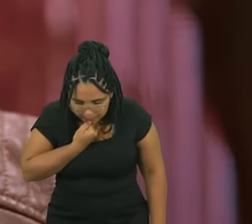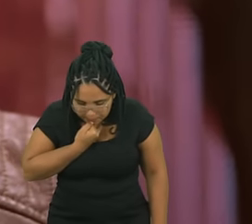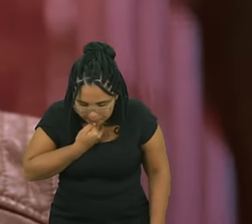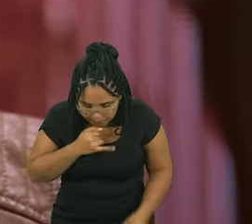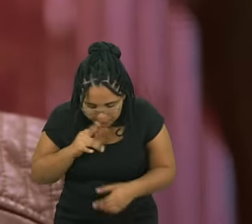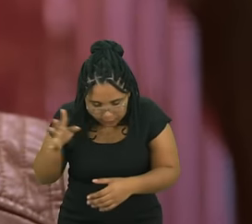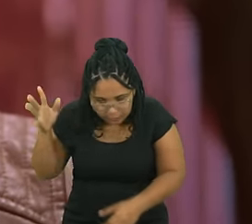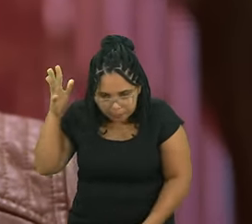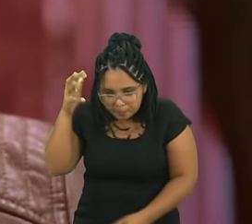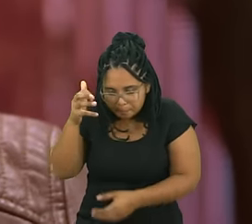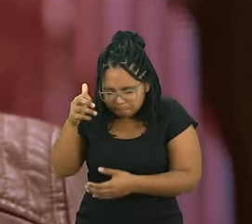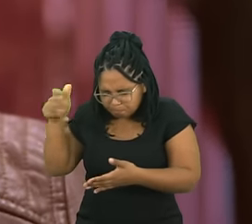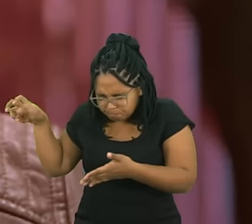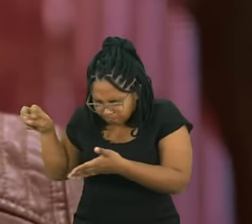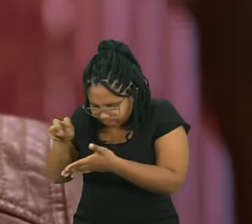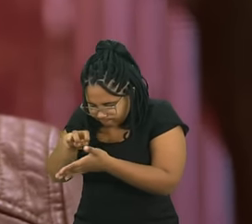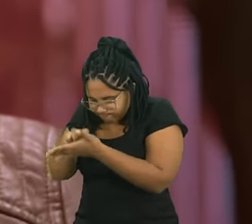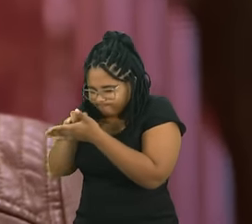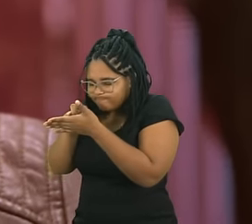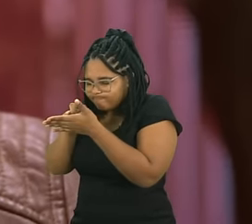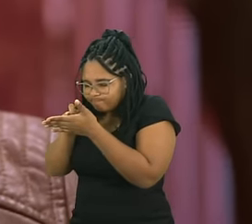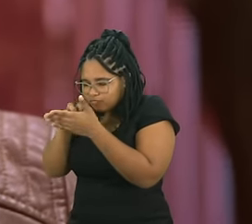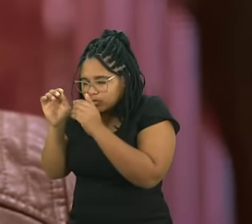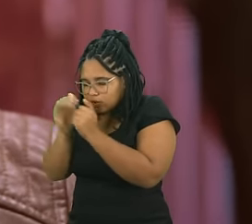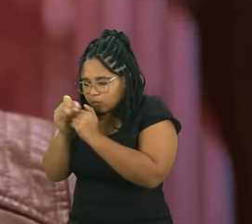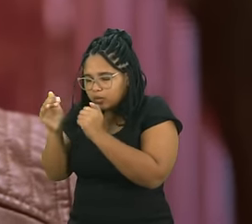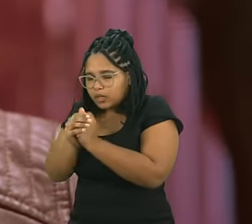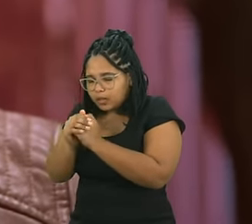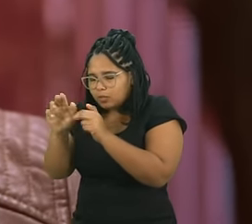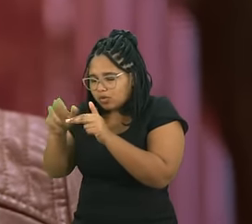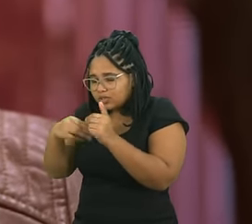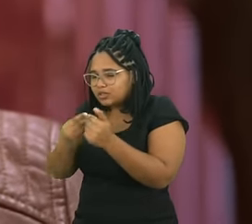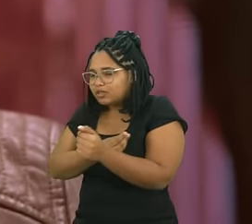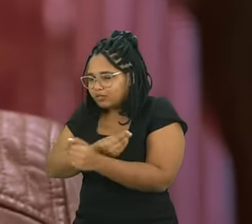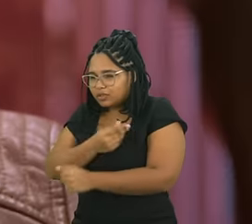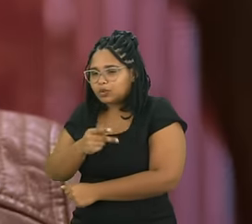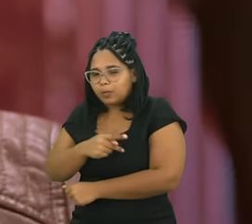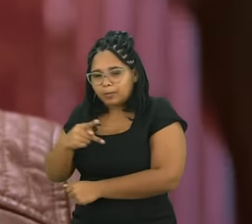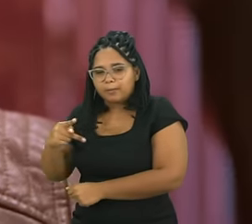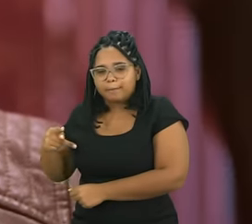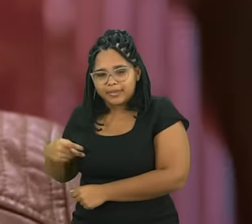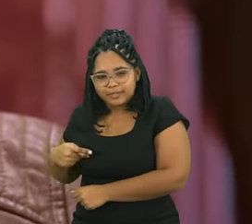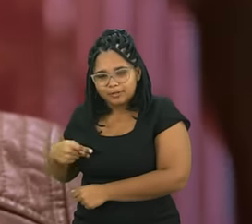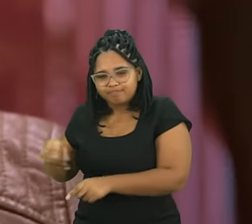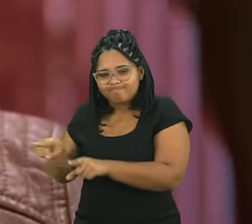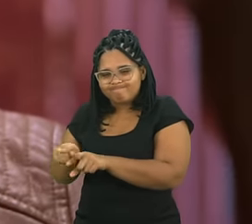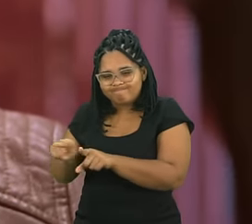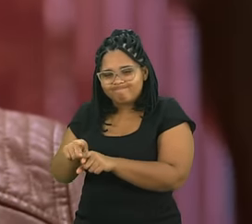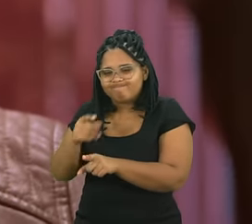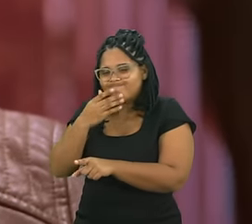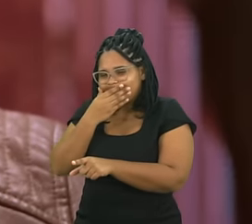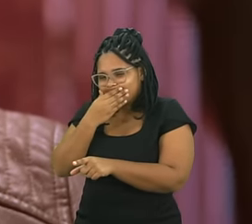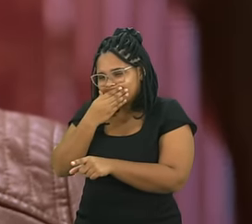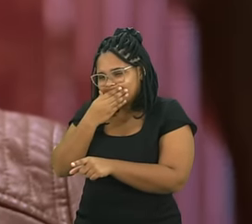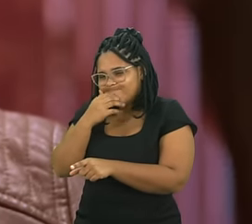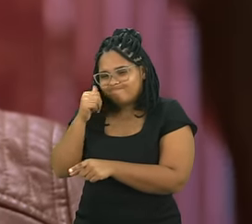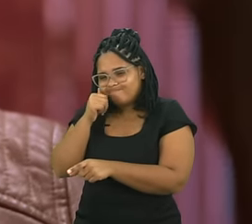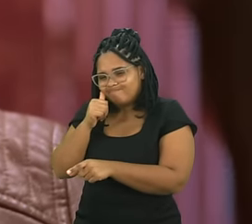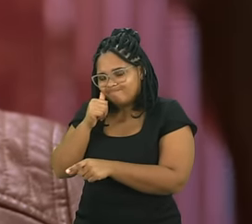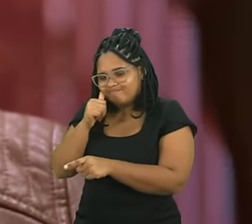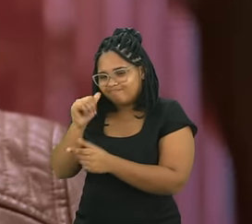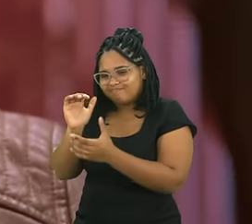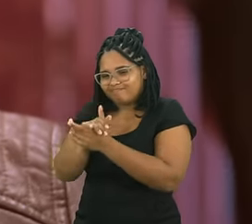orei especificamente para ele. Para ele e para a nossa irmã Débora. Para que